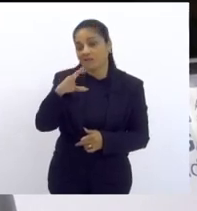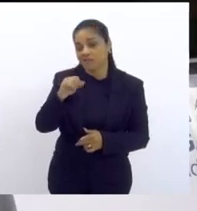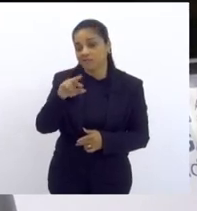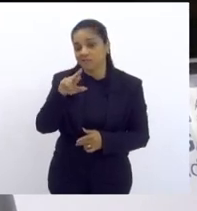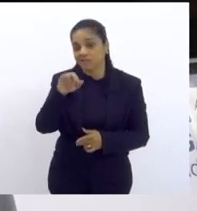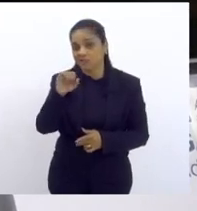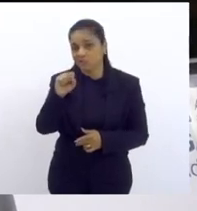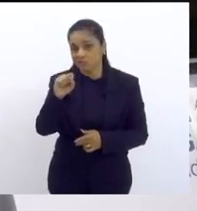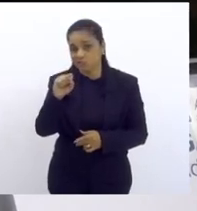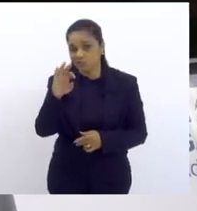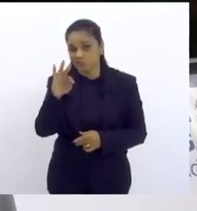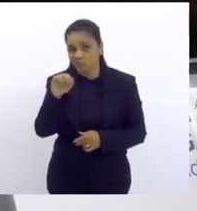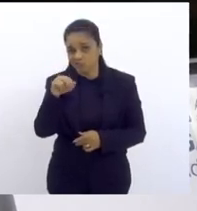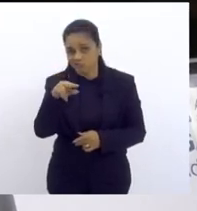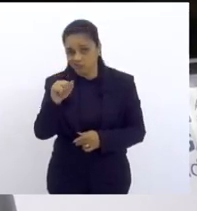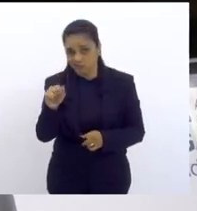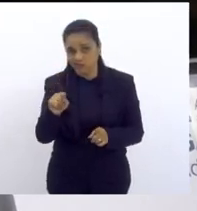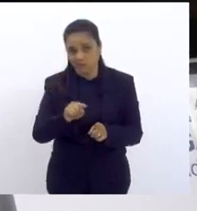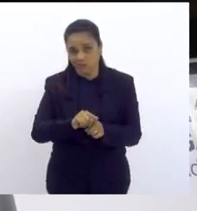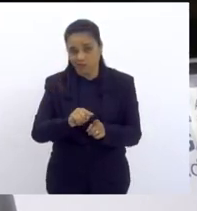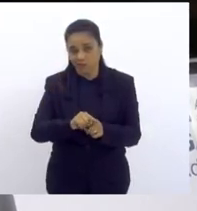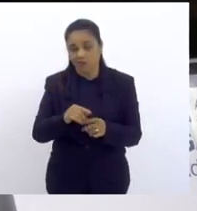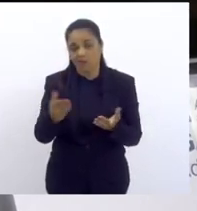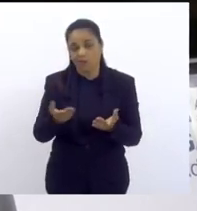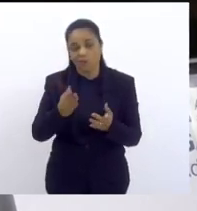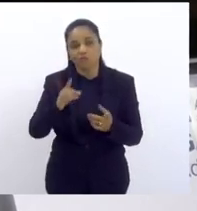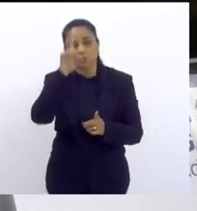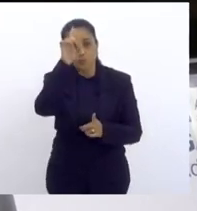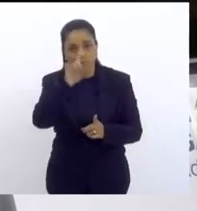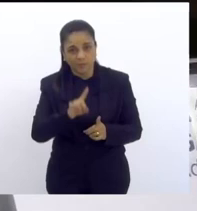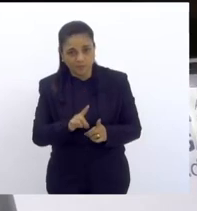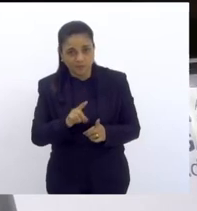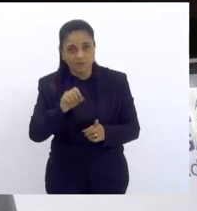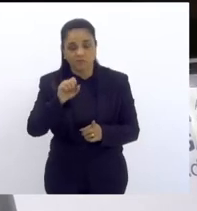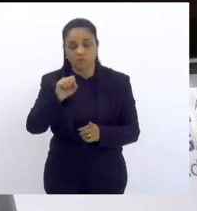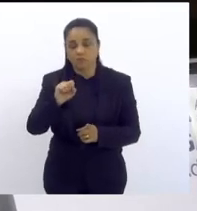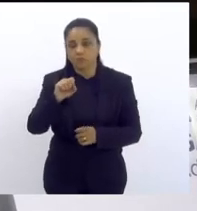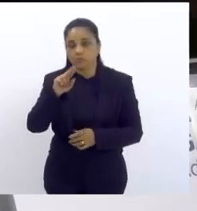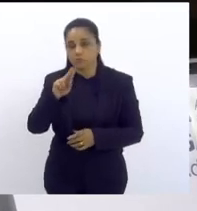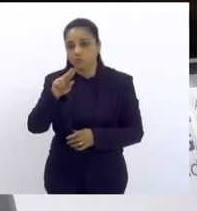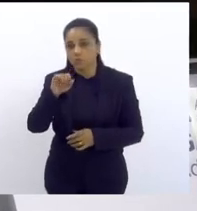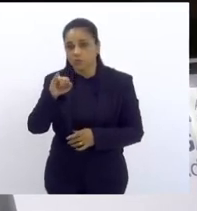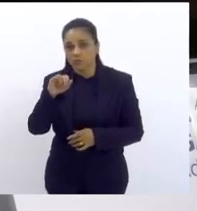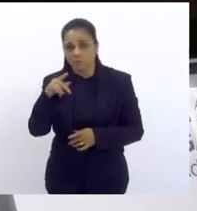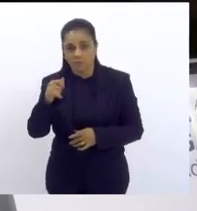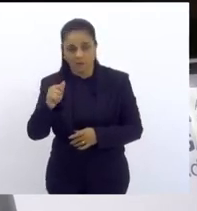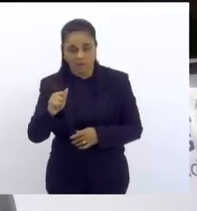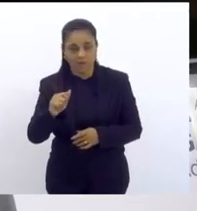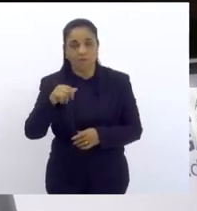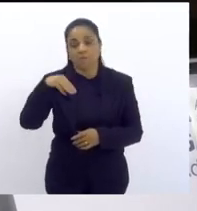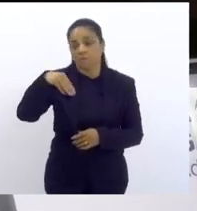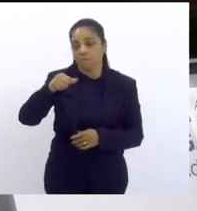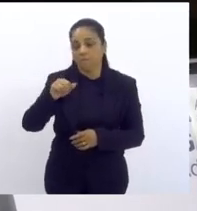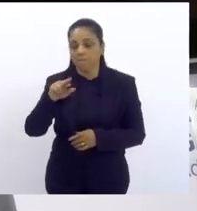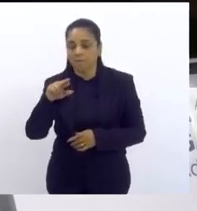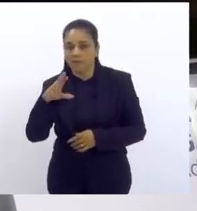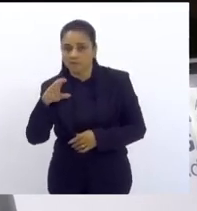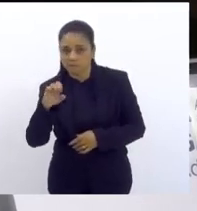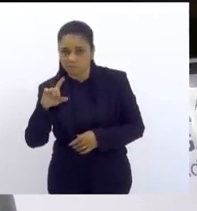faço questão de prestigiar o atual diretor presidente da suipa Marcelo José Matos